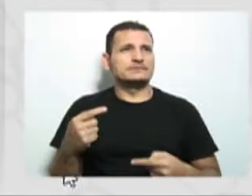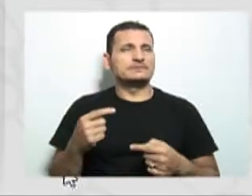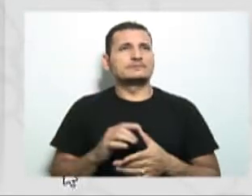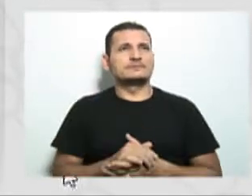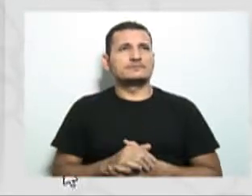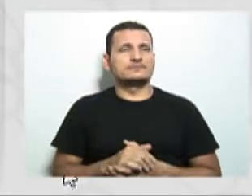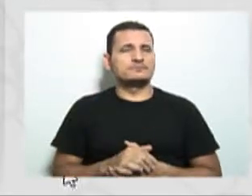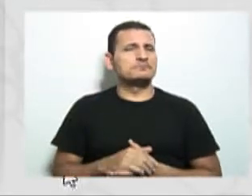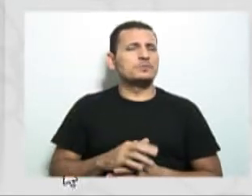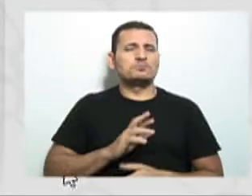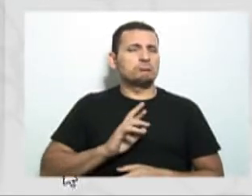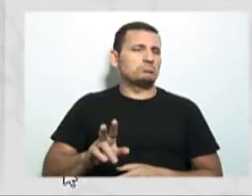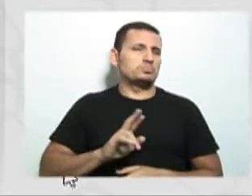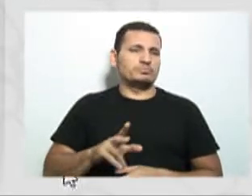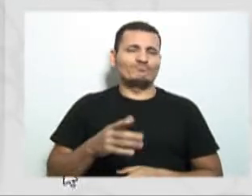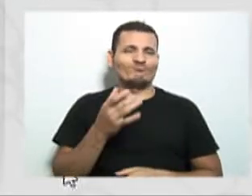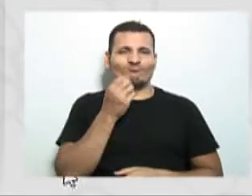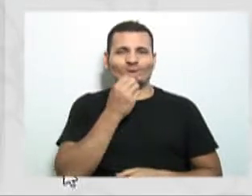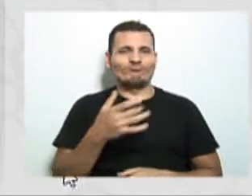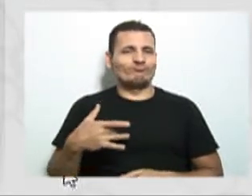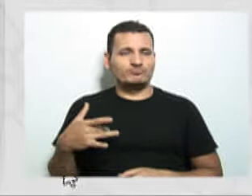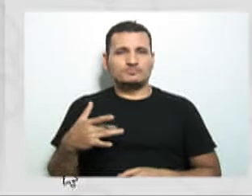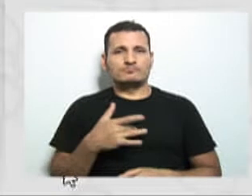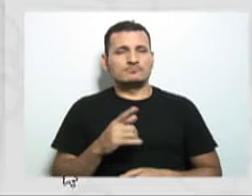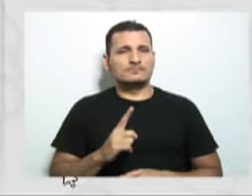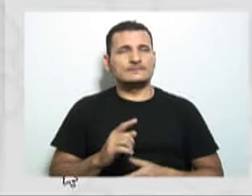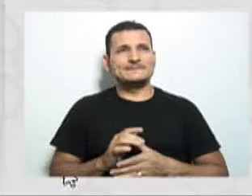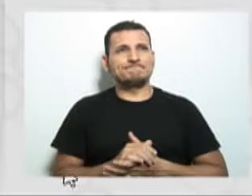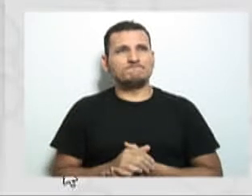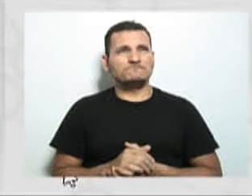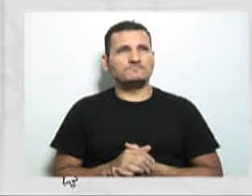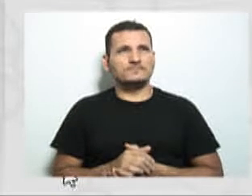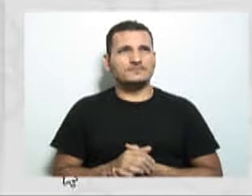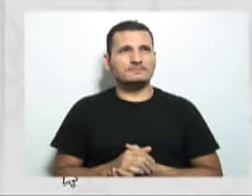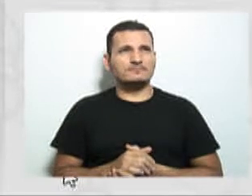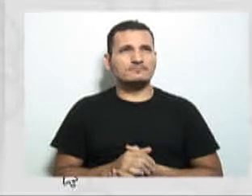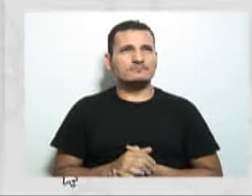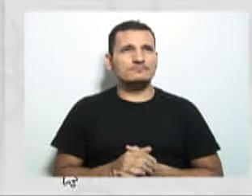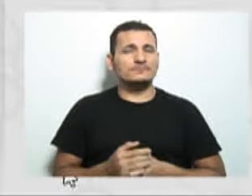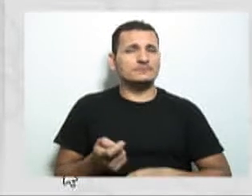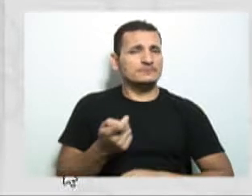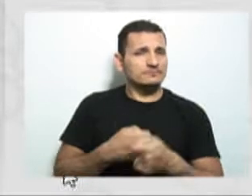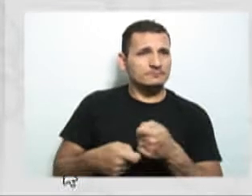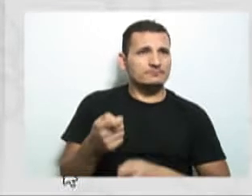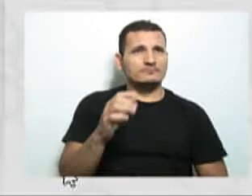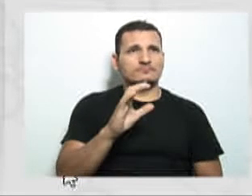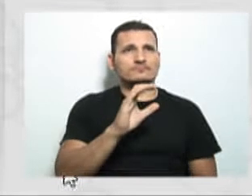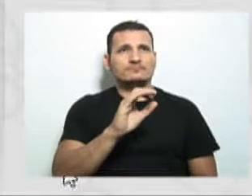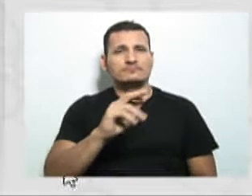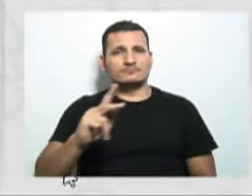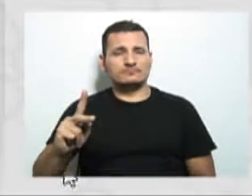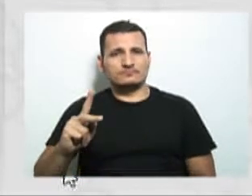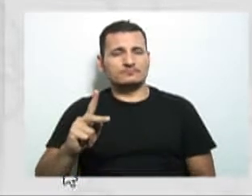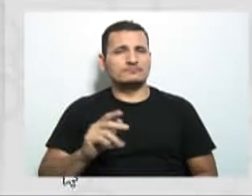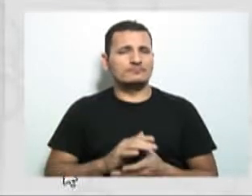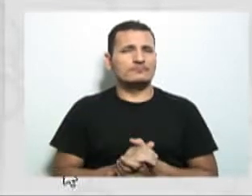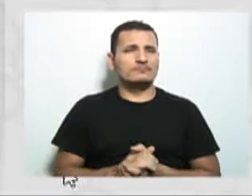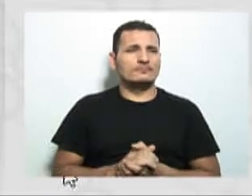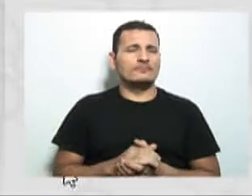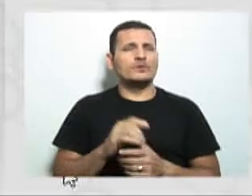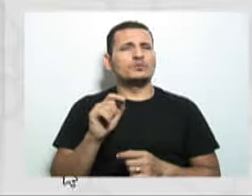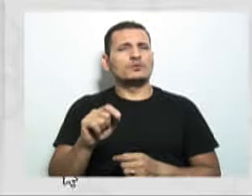competindo não é tão saudável assim. Vamos lá então. Negociação cooperativa ou colaborativa. De outro lado, o